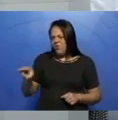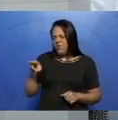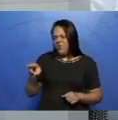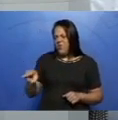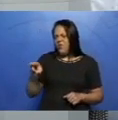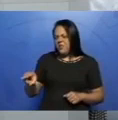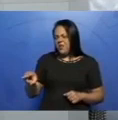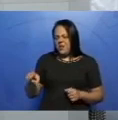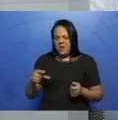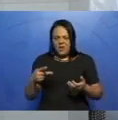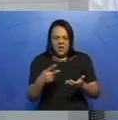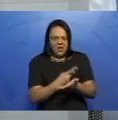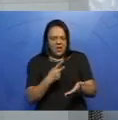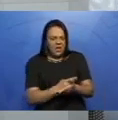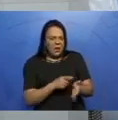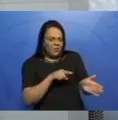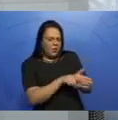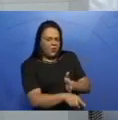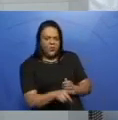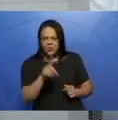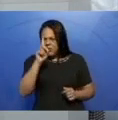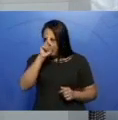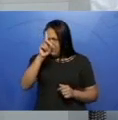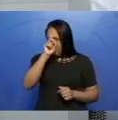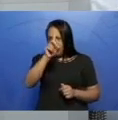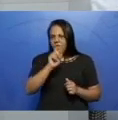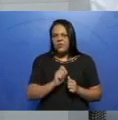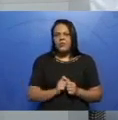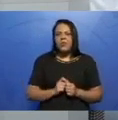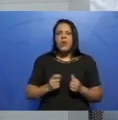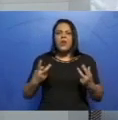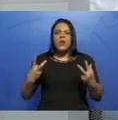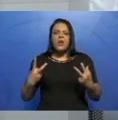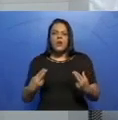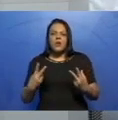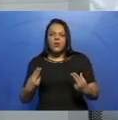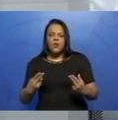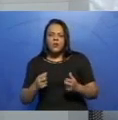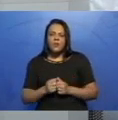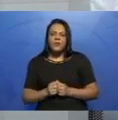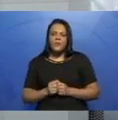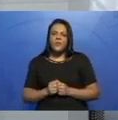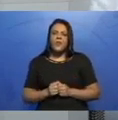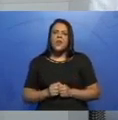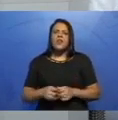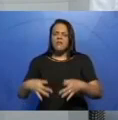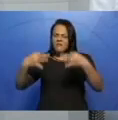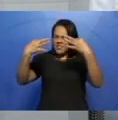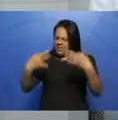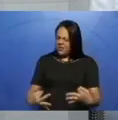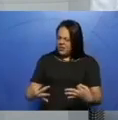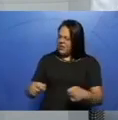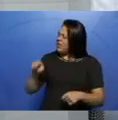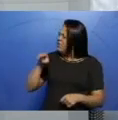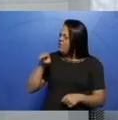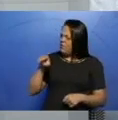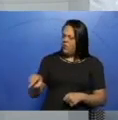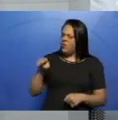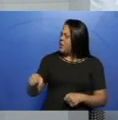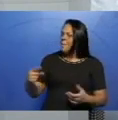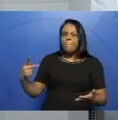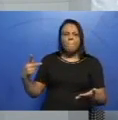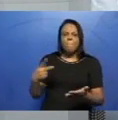Equivale a, o mesmo que, mesmo peso. Tenho certeza de que você não errará a questão. Então, quando eu